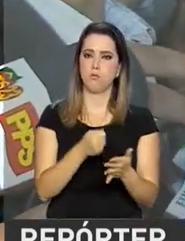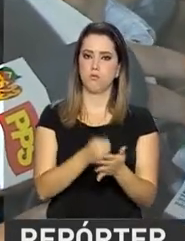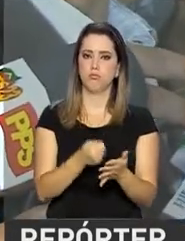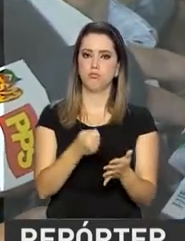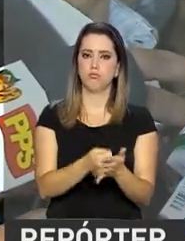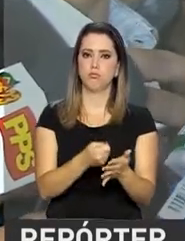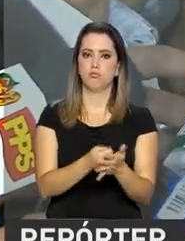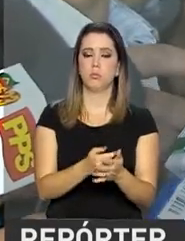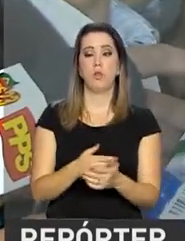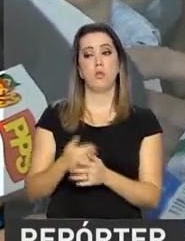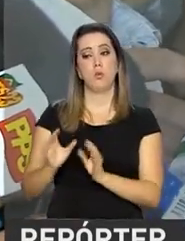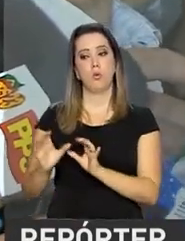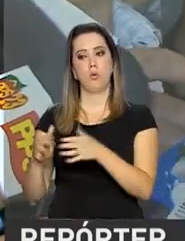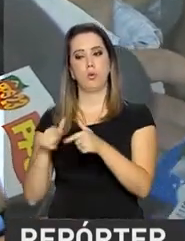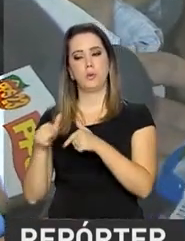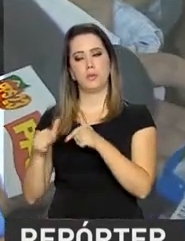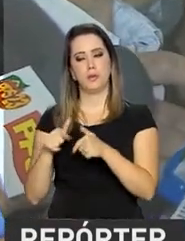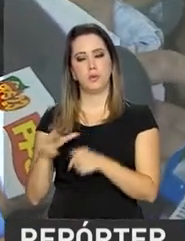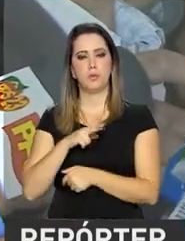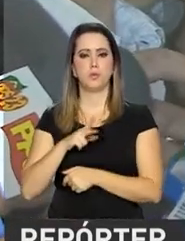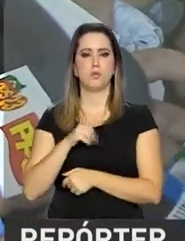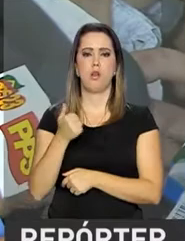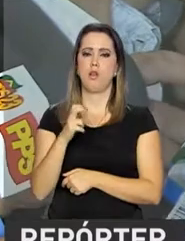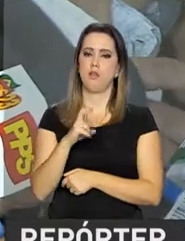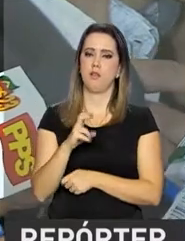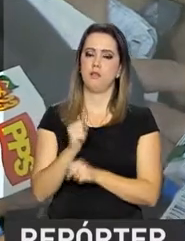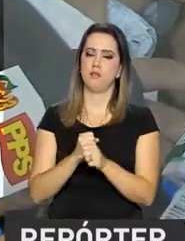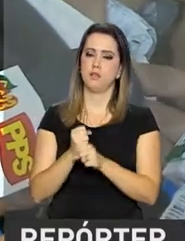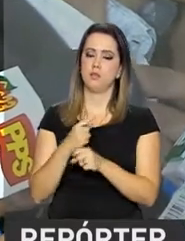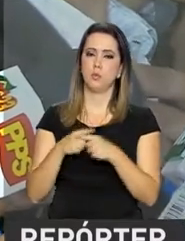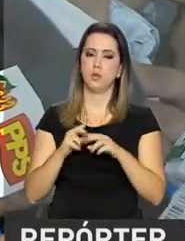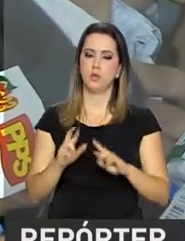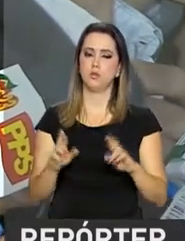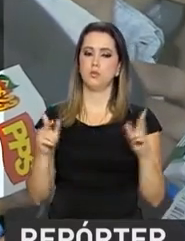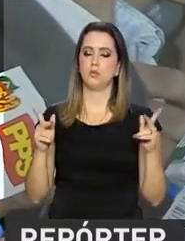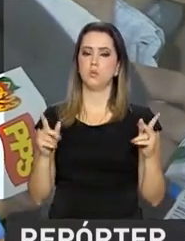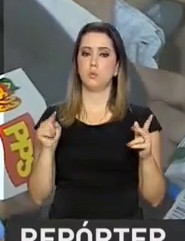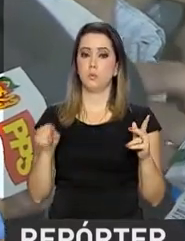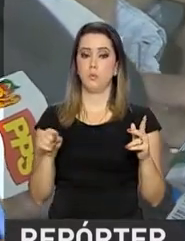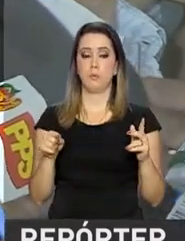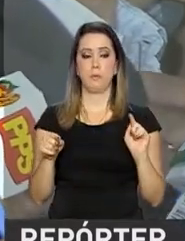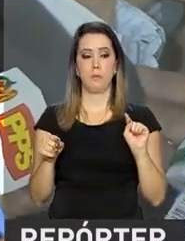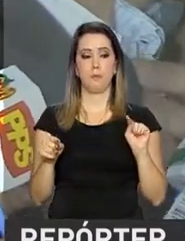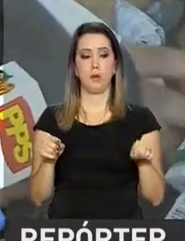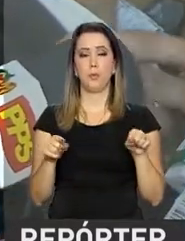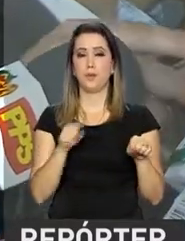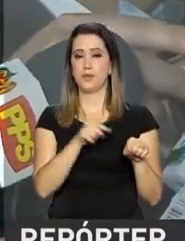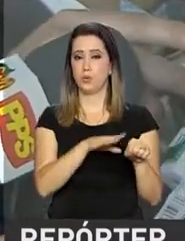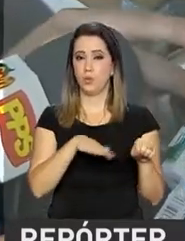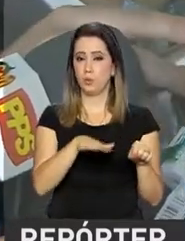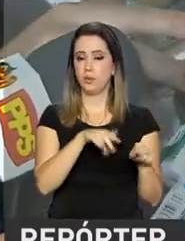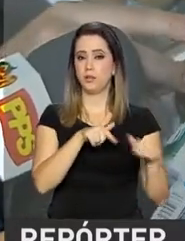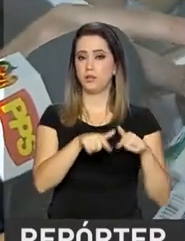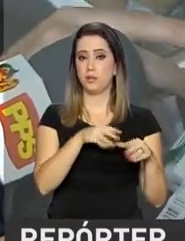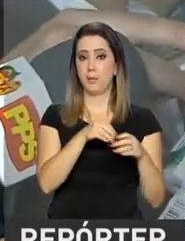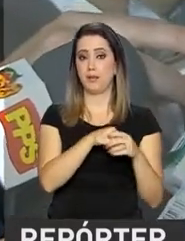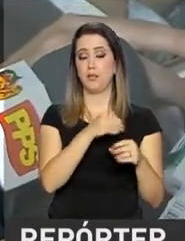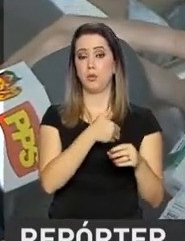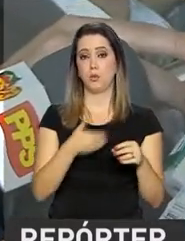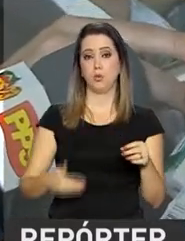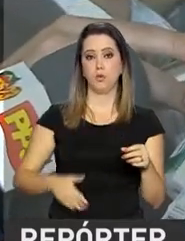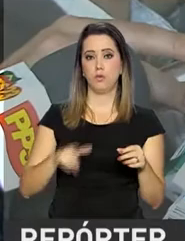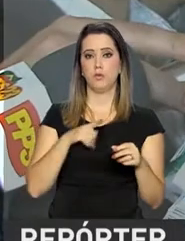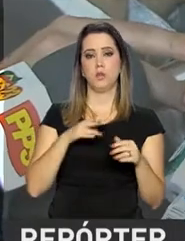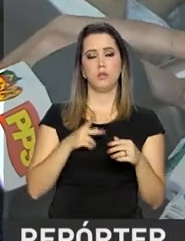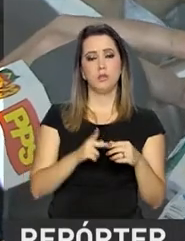iniciativa privada, 15 anos de tempo mínimo de contribuição. Por que essa diferença? Porque o servidor público, ele tem estabilidade